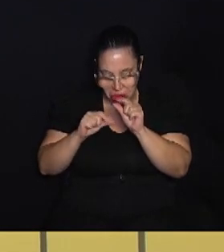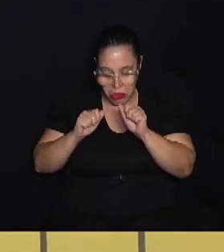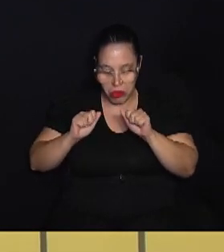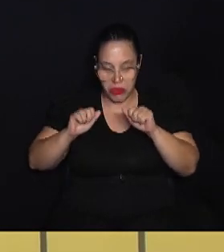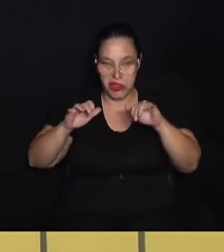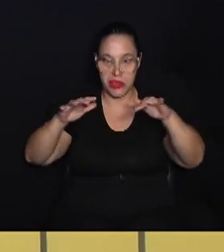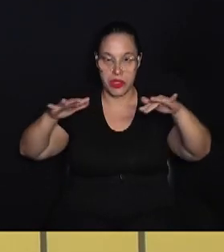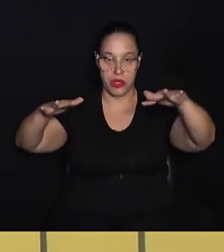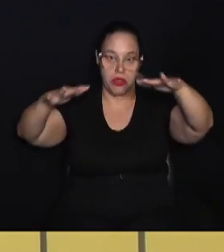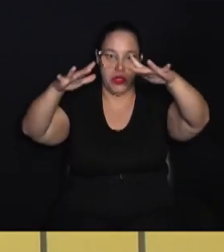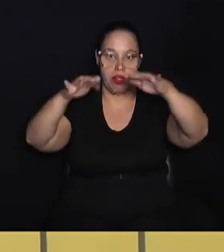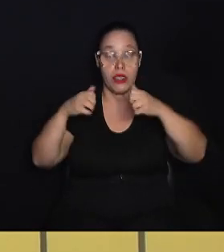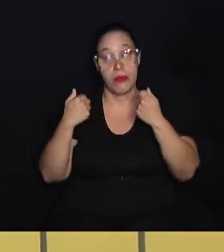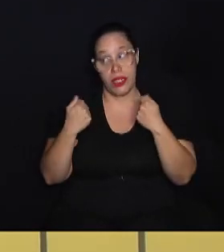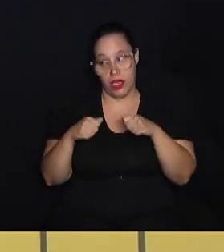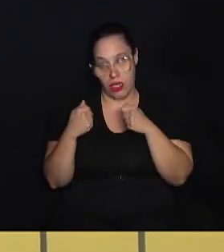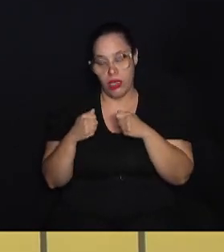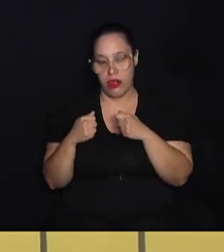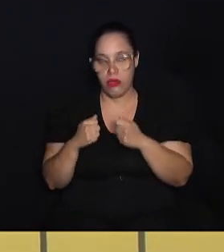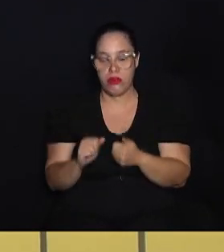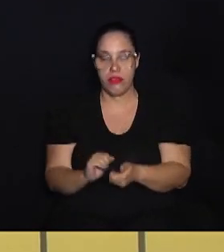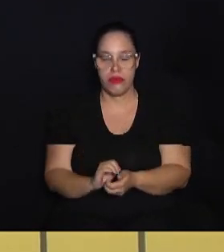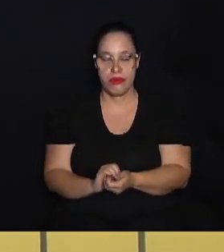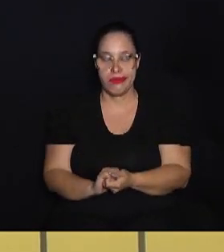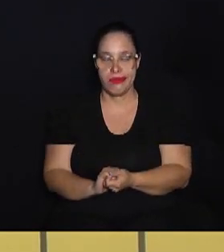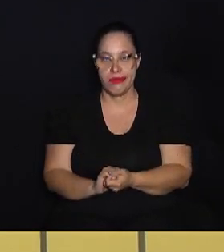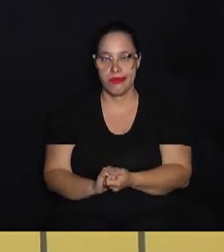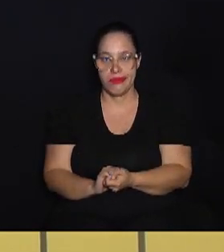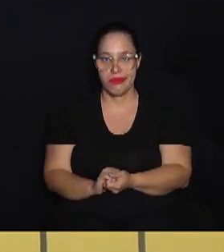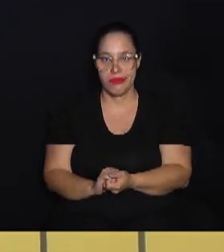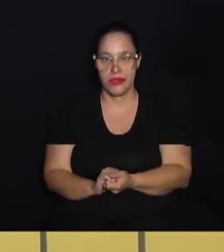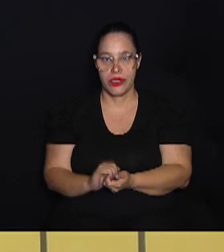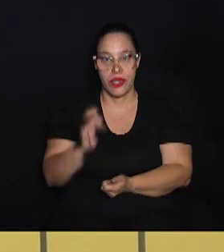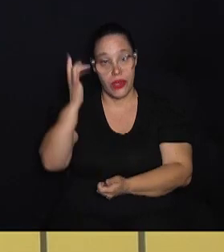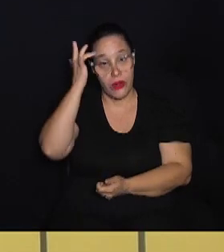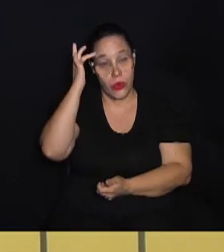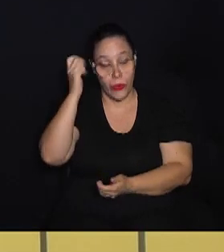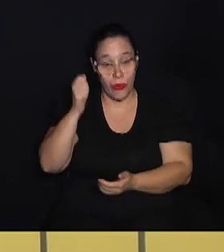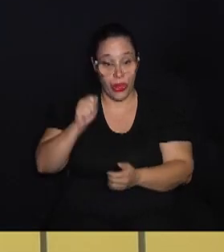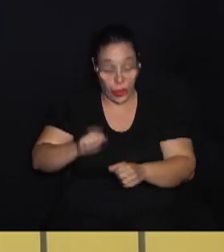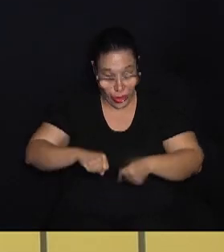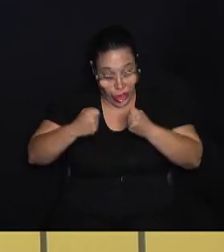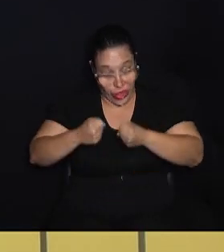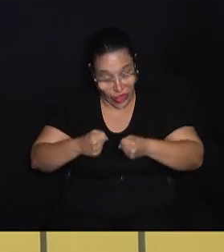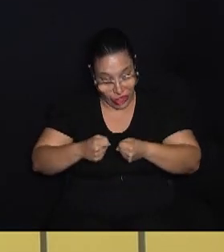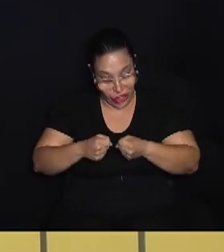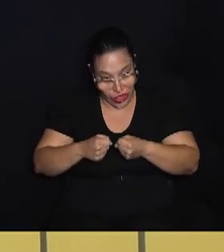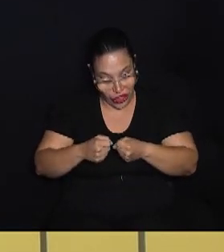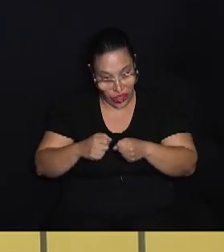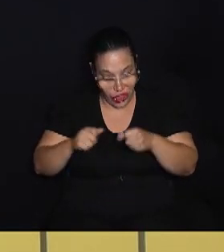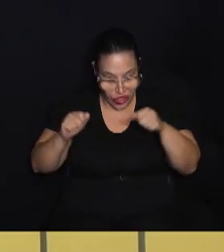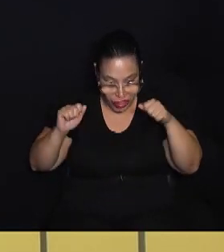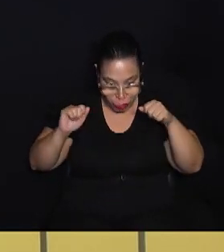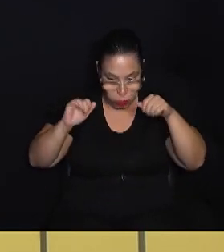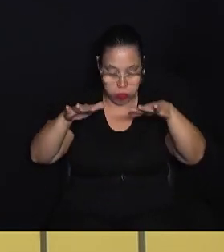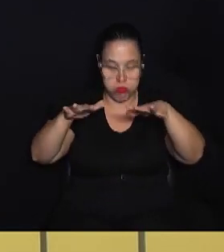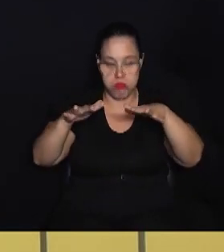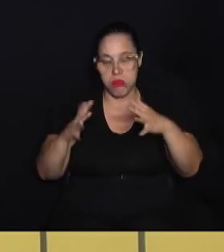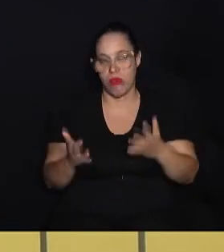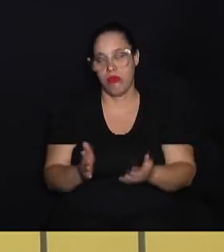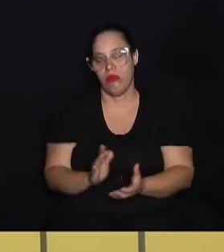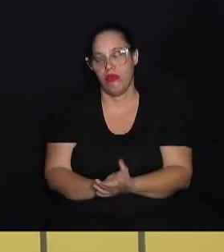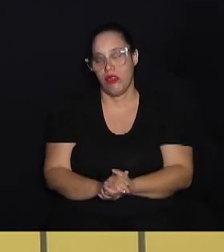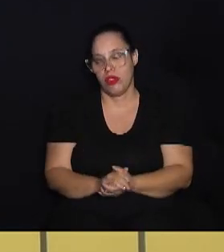nos níveis que seriam necessários, a gente tem potencializado cada vez mais esse efeito. E